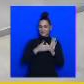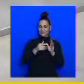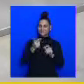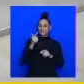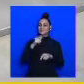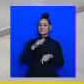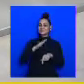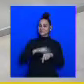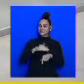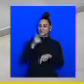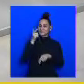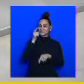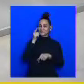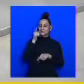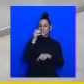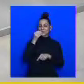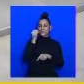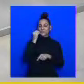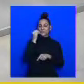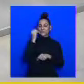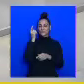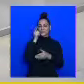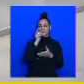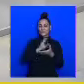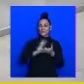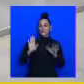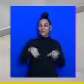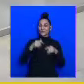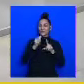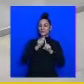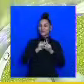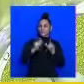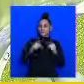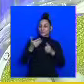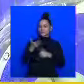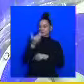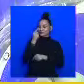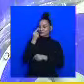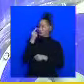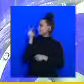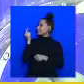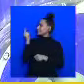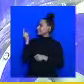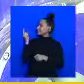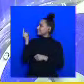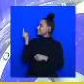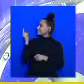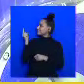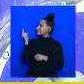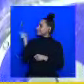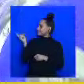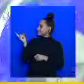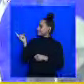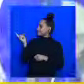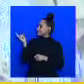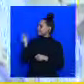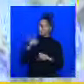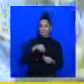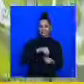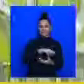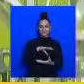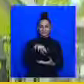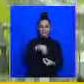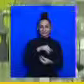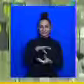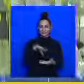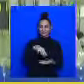mais uma chance de ganhar. Qual é o seu mês da sorte, hein? Bolas posicionadas. Valendo!